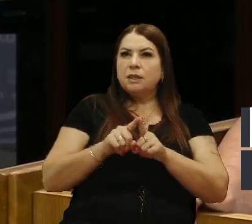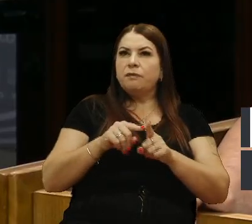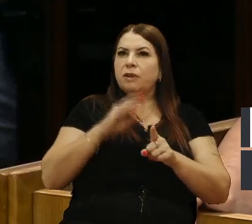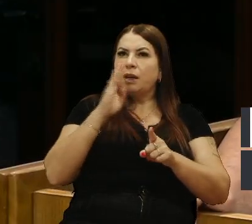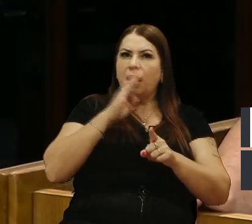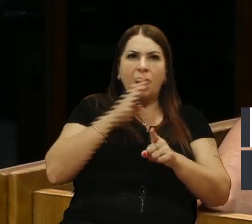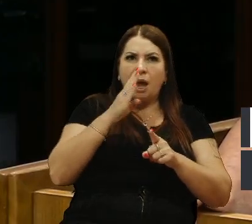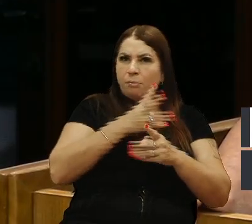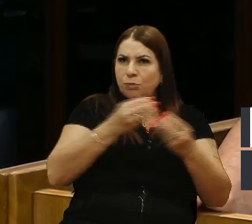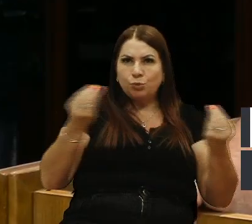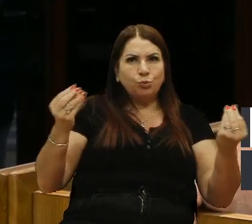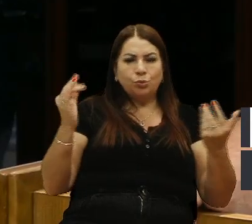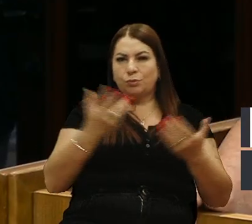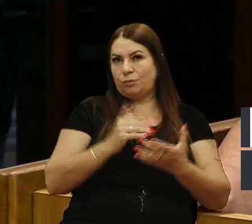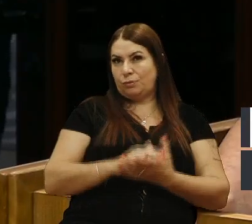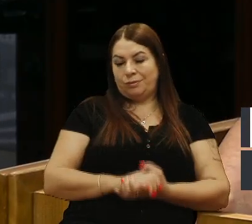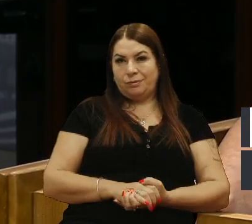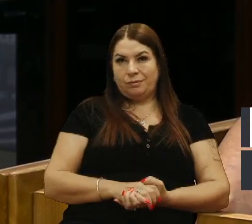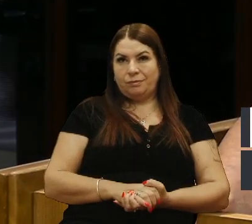imensa.